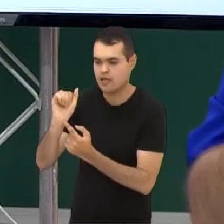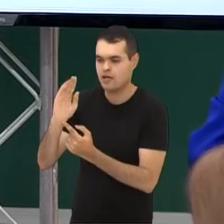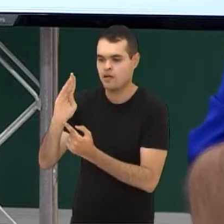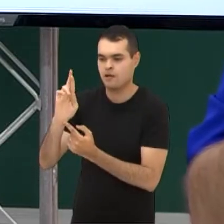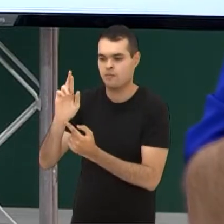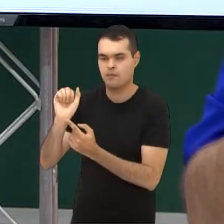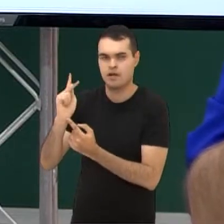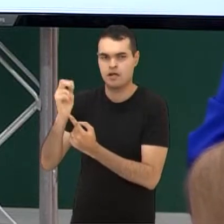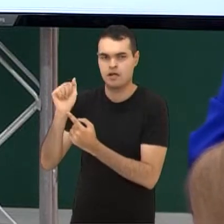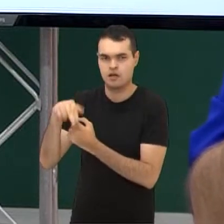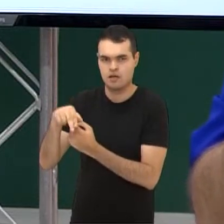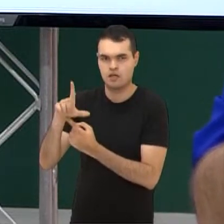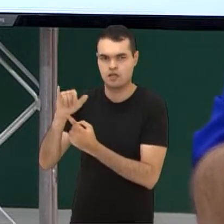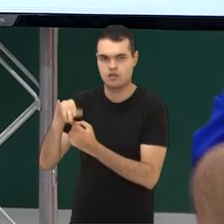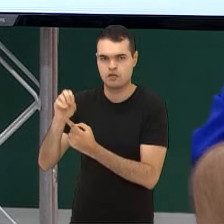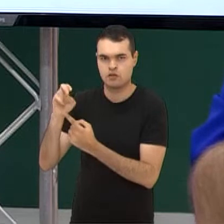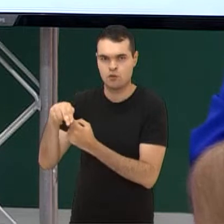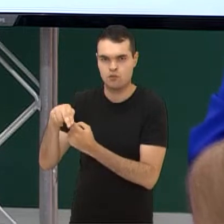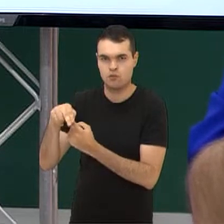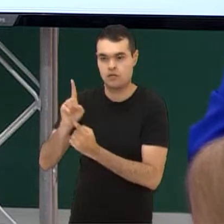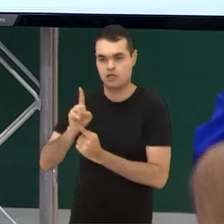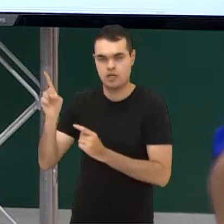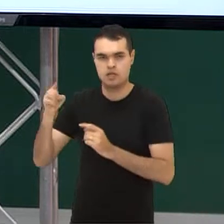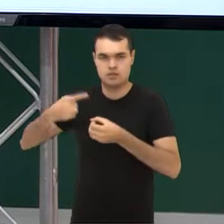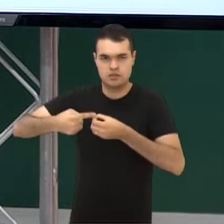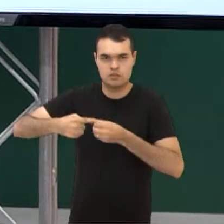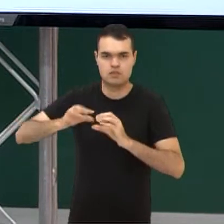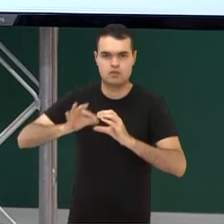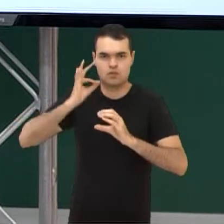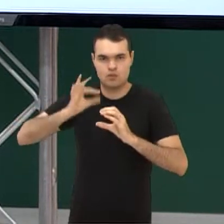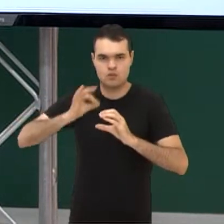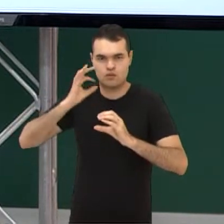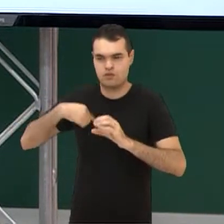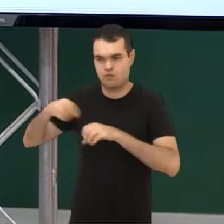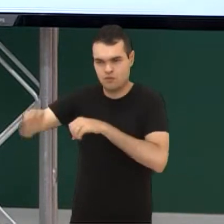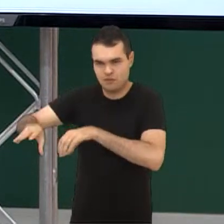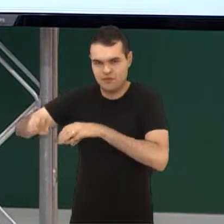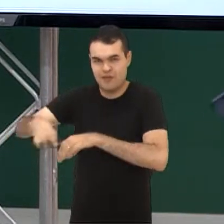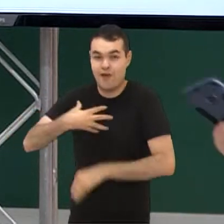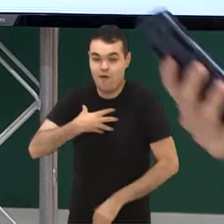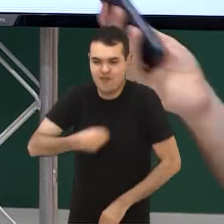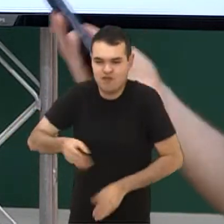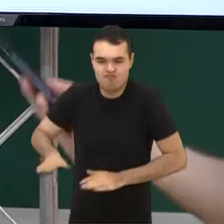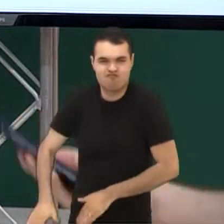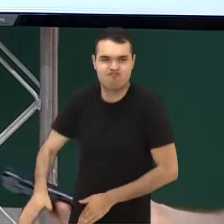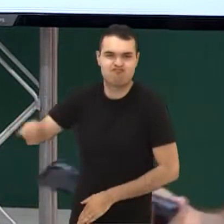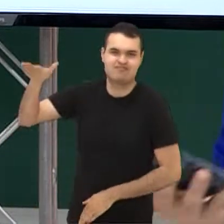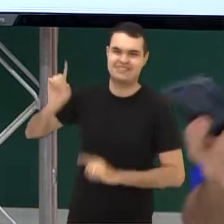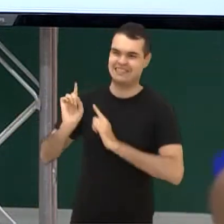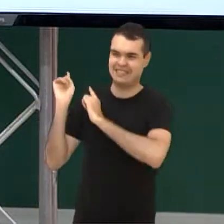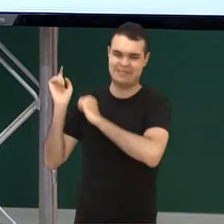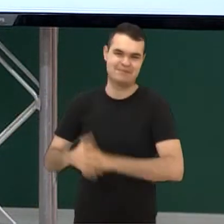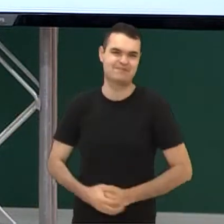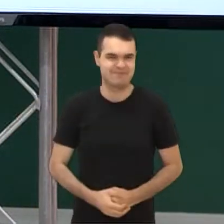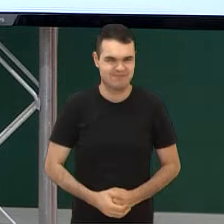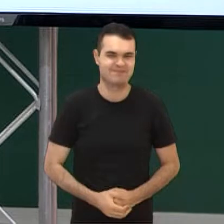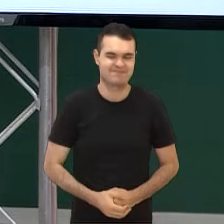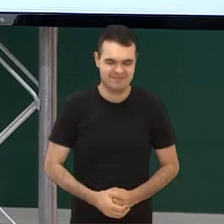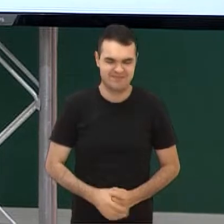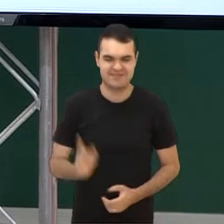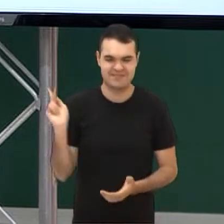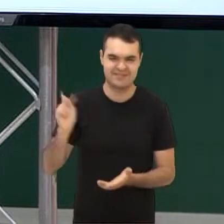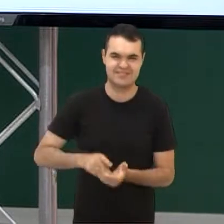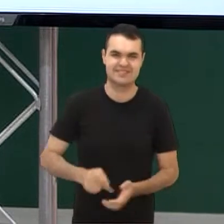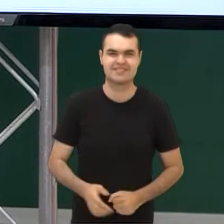lá em Colombo, colégio da onde eu sou situado, onde eu dou aula. Você é filho, né, professor? Você é filho do Abraham Lincoln, tá?